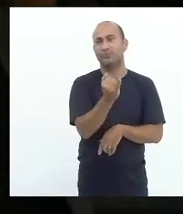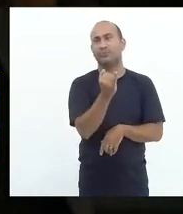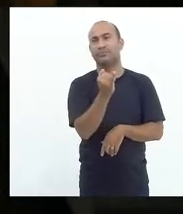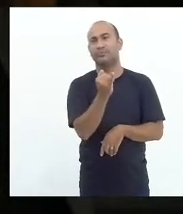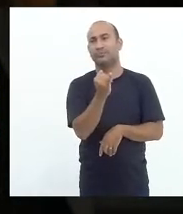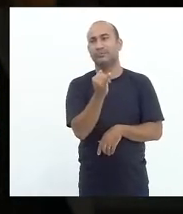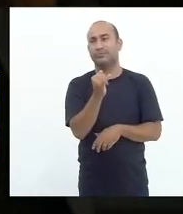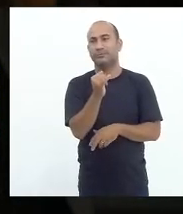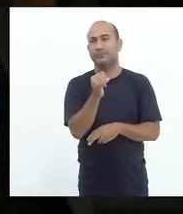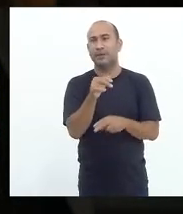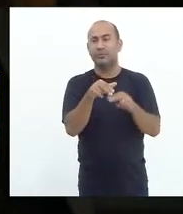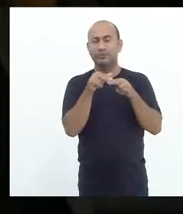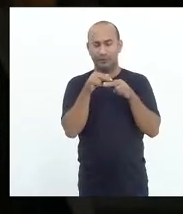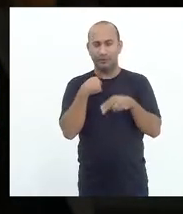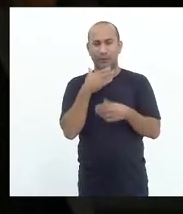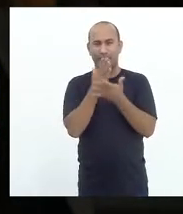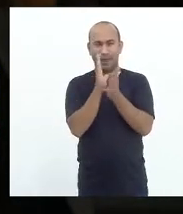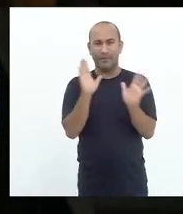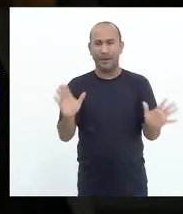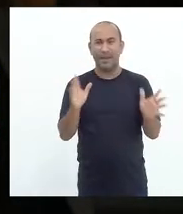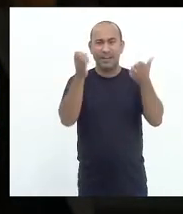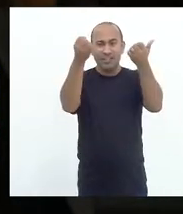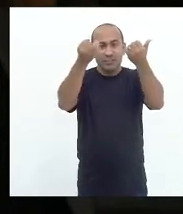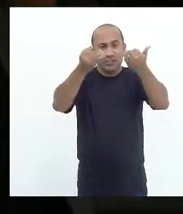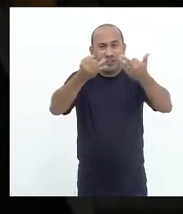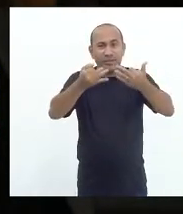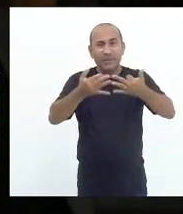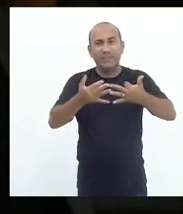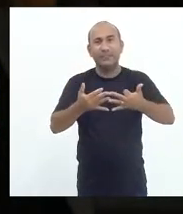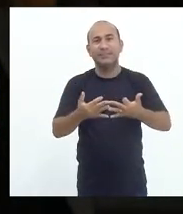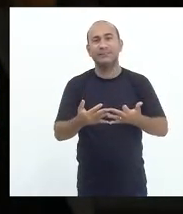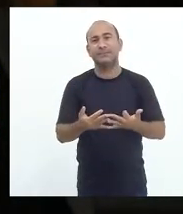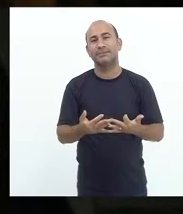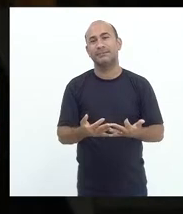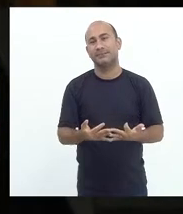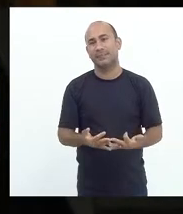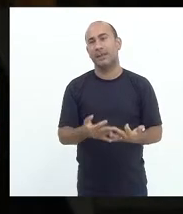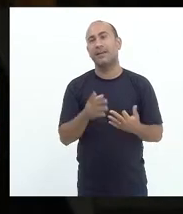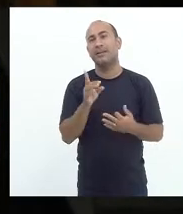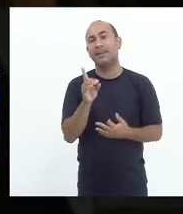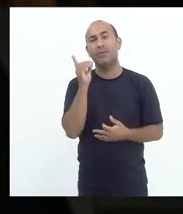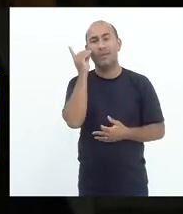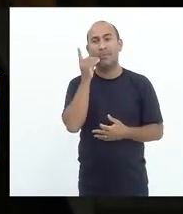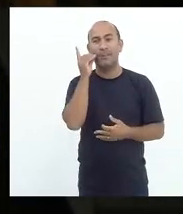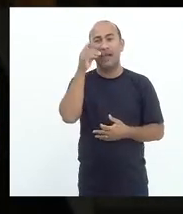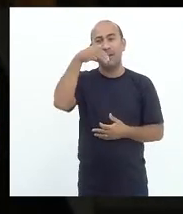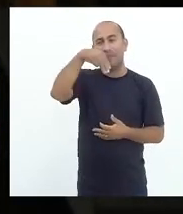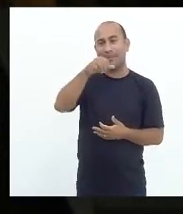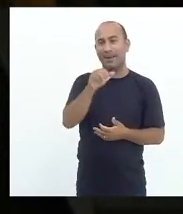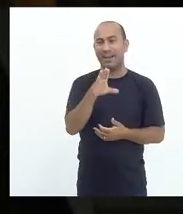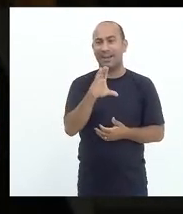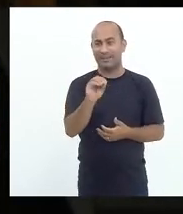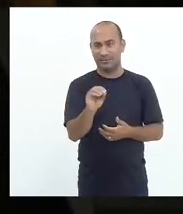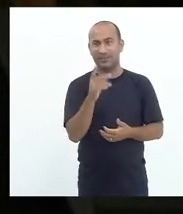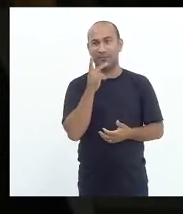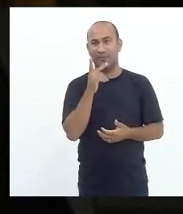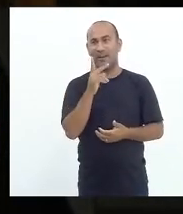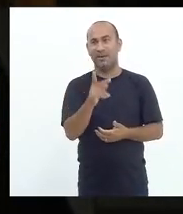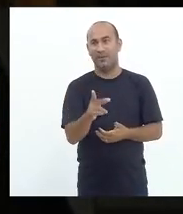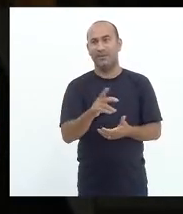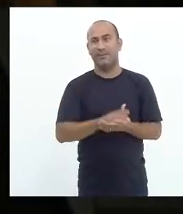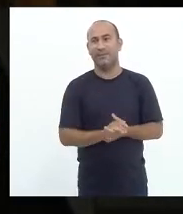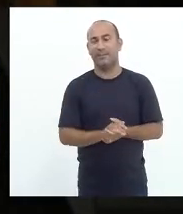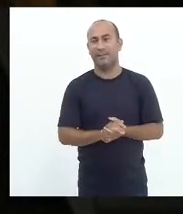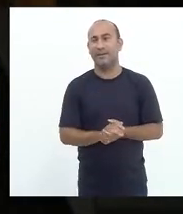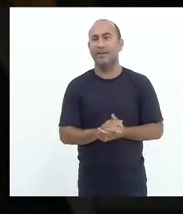para terminar, explicação que o deputado Márcio Pacheco deu, que